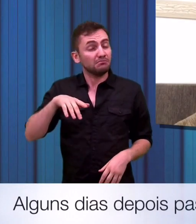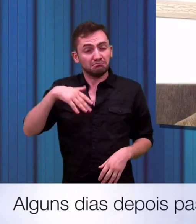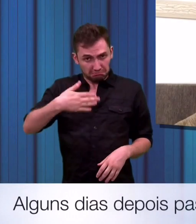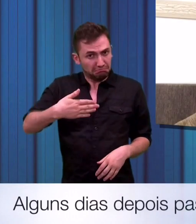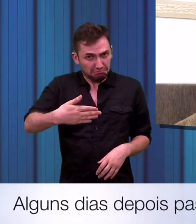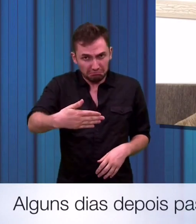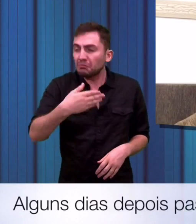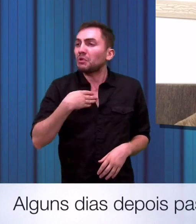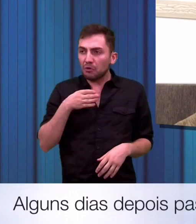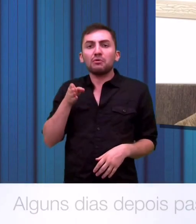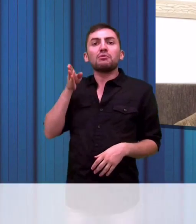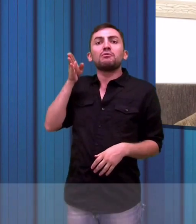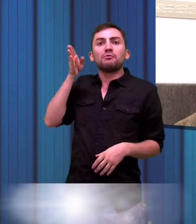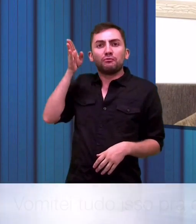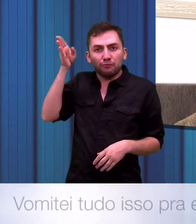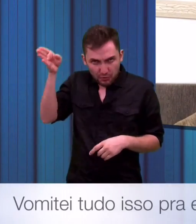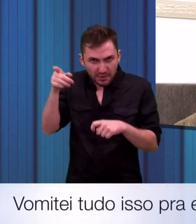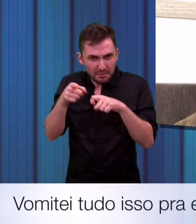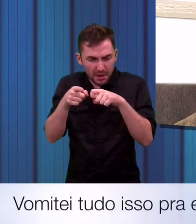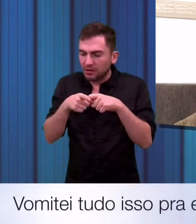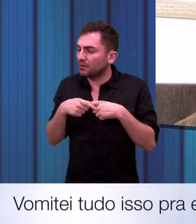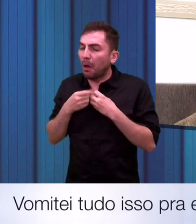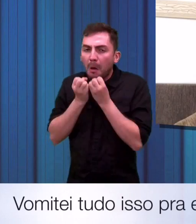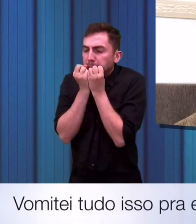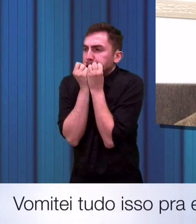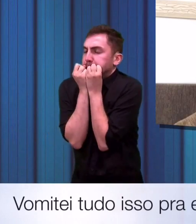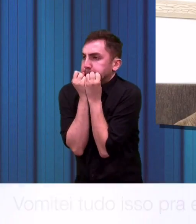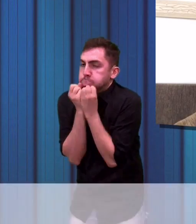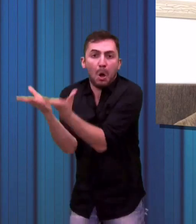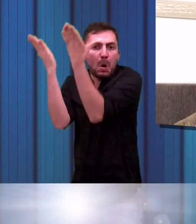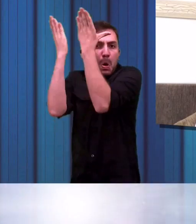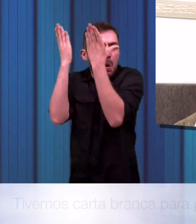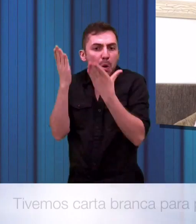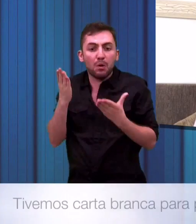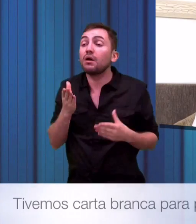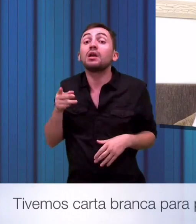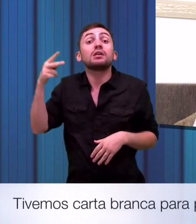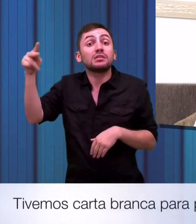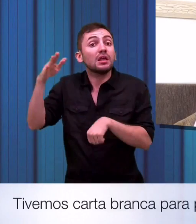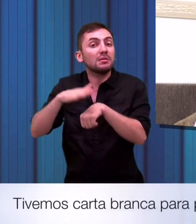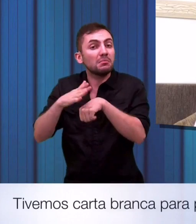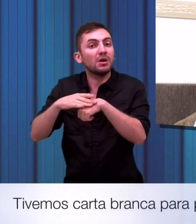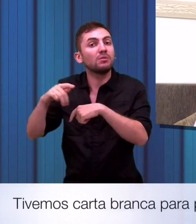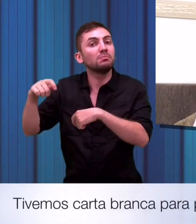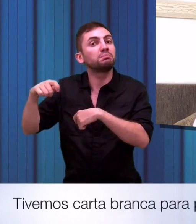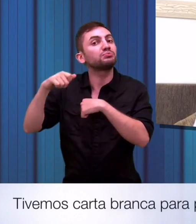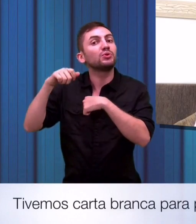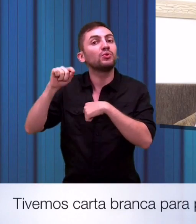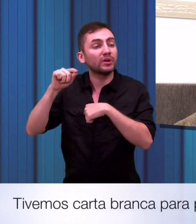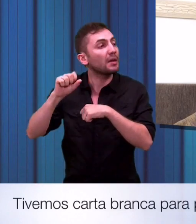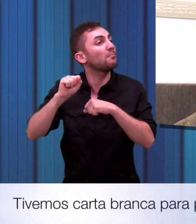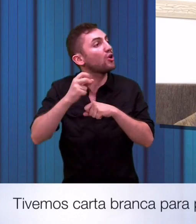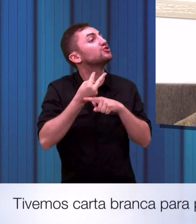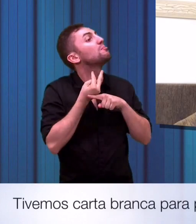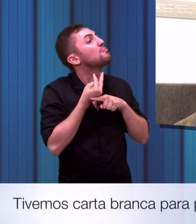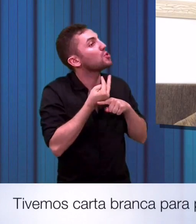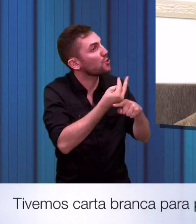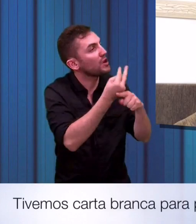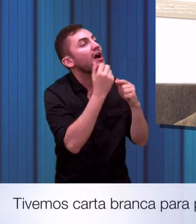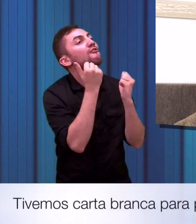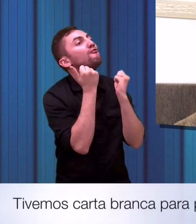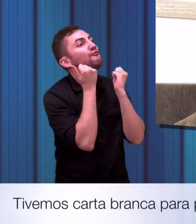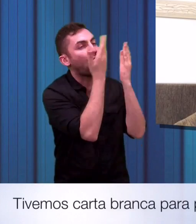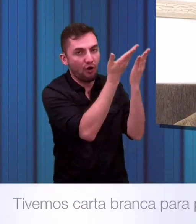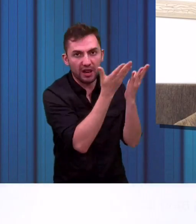Alguns dias depois nós passamos lá, eu vomitei tudo isso para ele. Aí nós tivemos carta branca para procurar uma fono